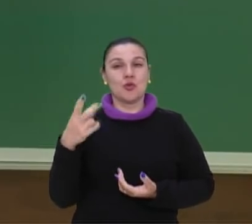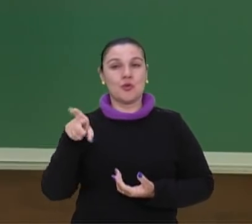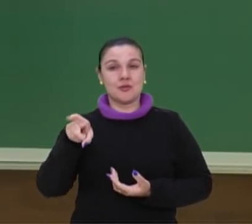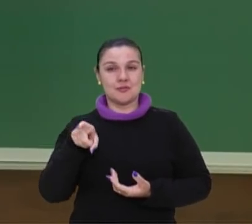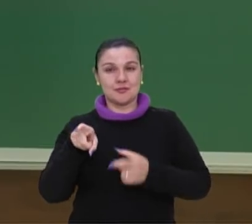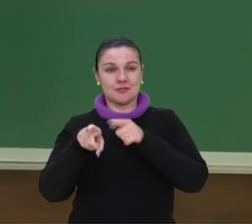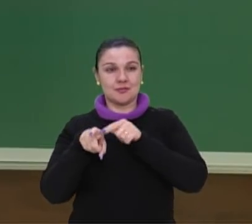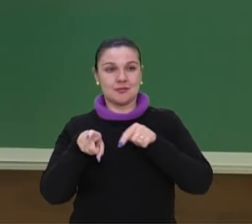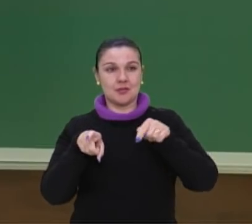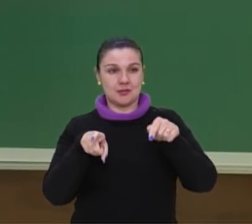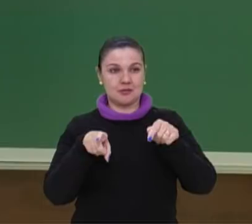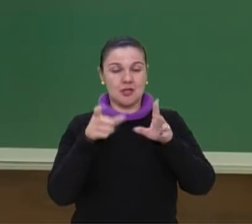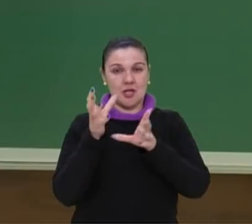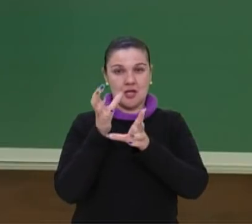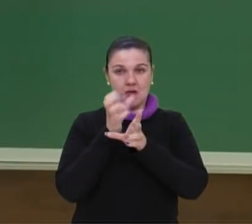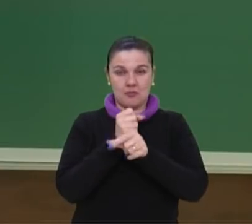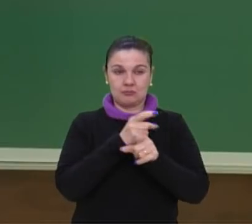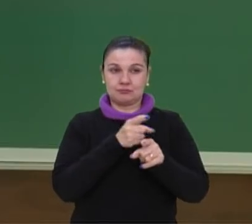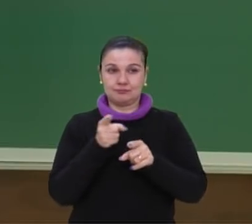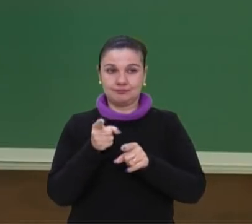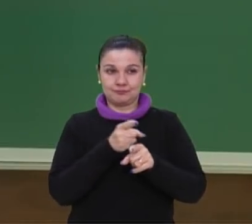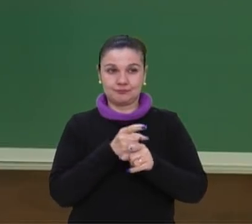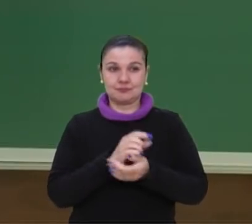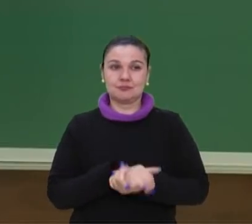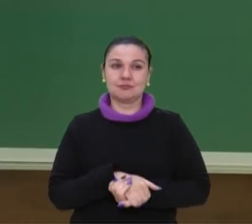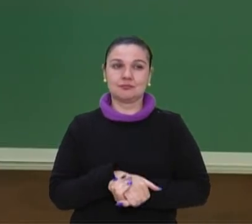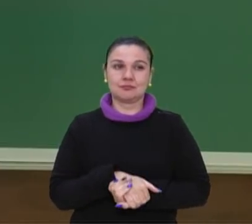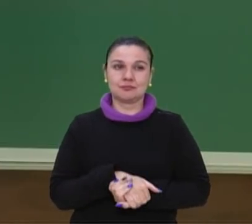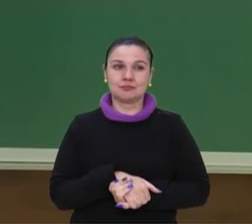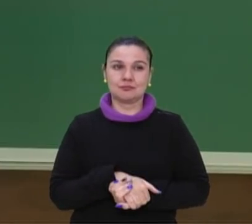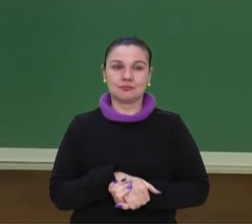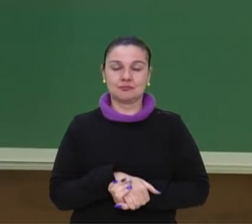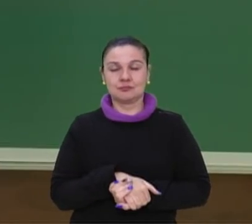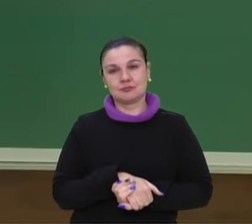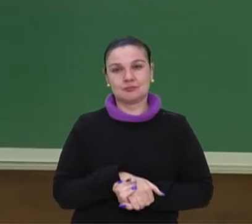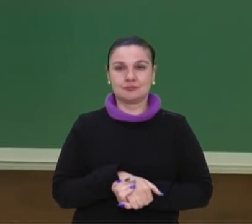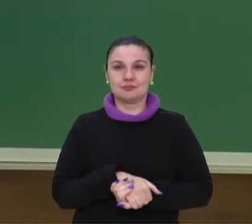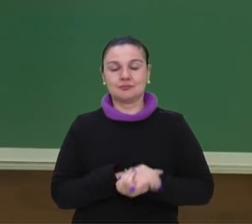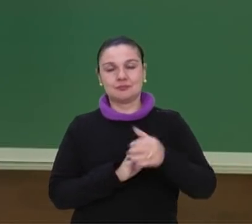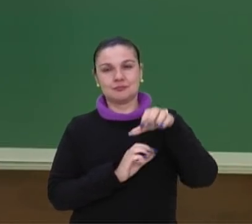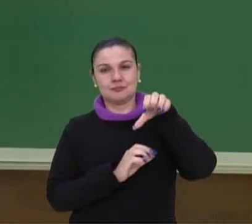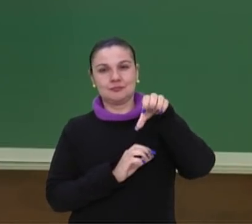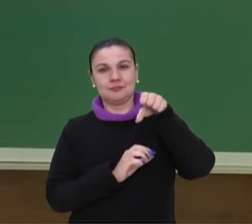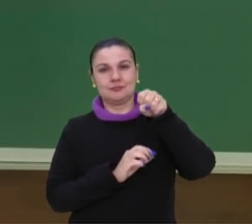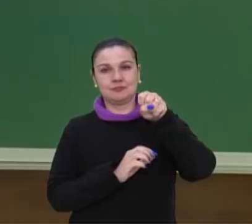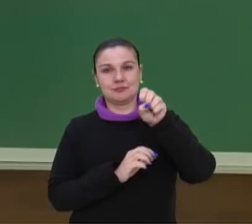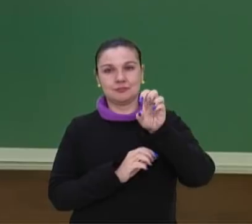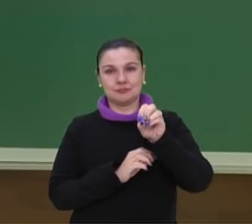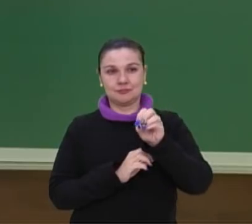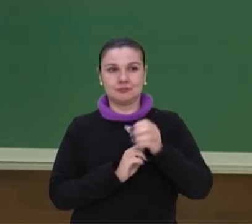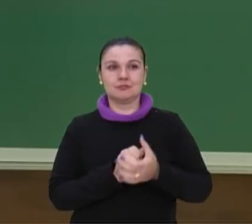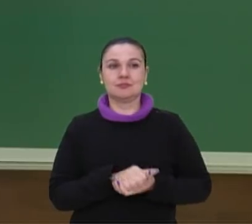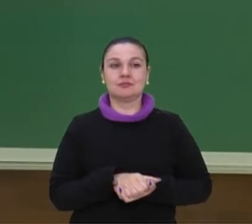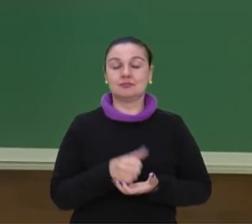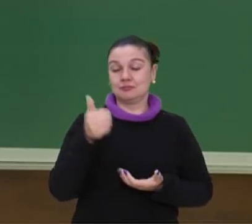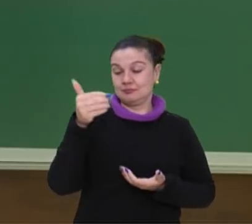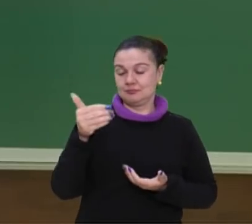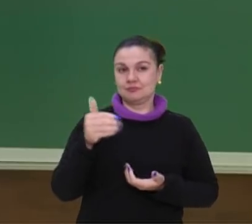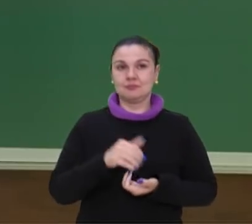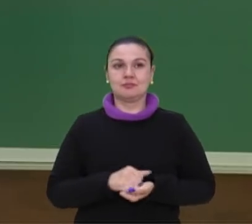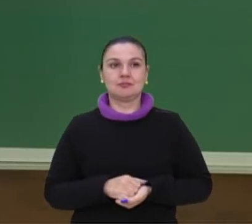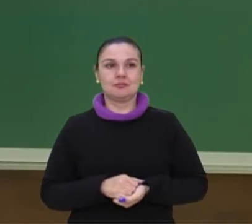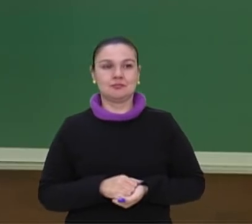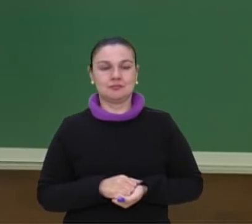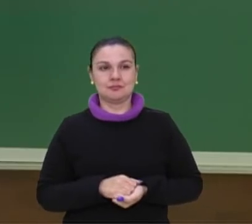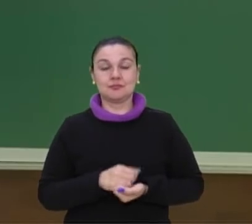E aqui também são semelhantes, os dois são positivos, eu junto 45 mais 35, vai dar 80, né? Então vai